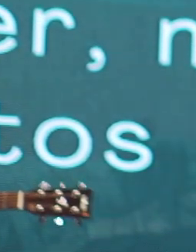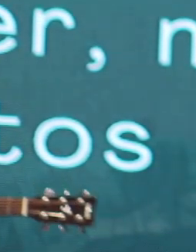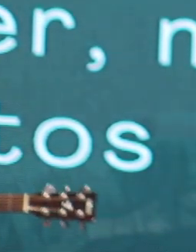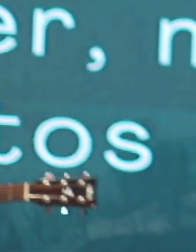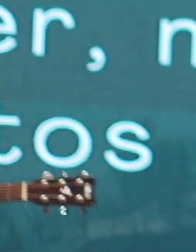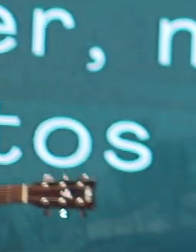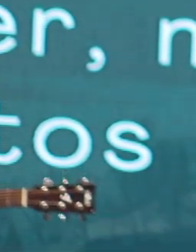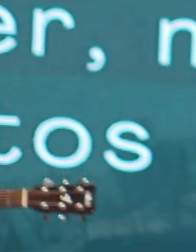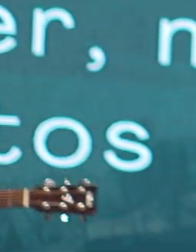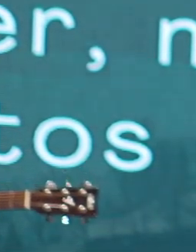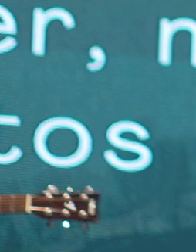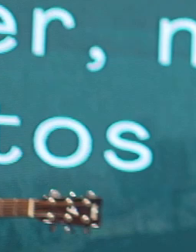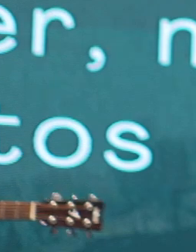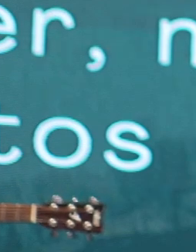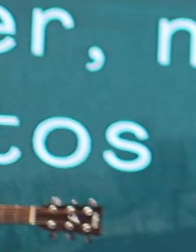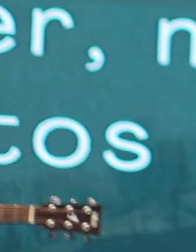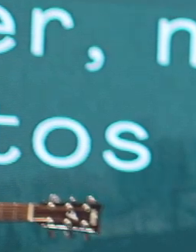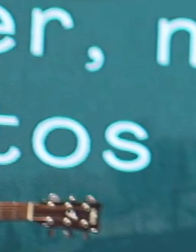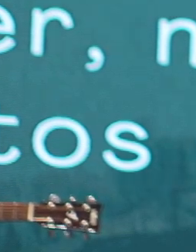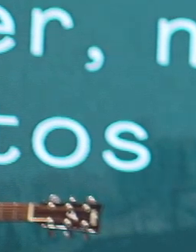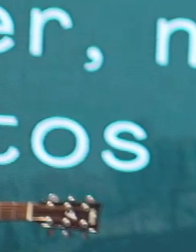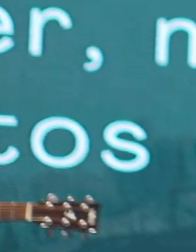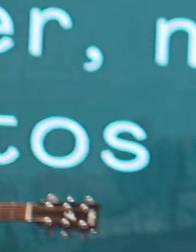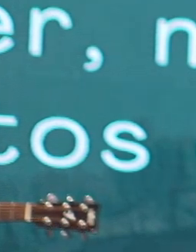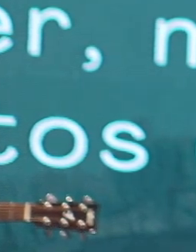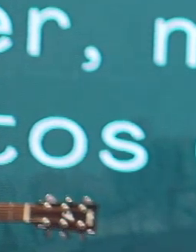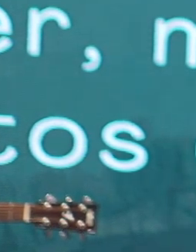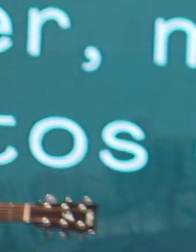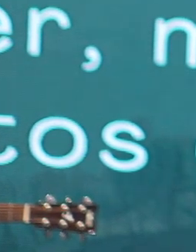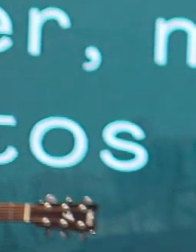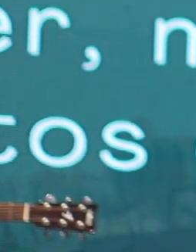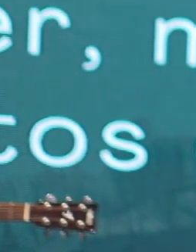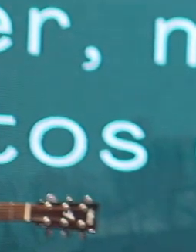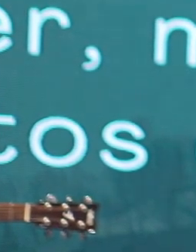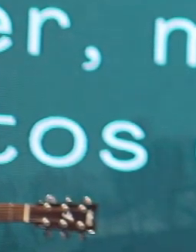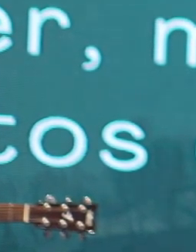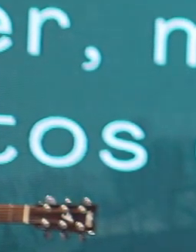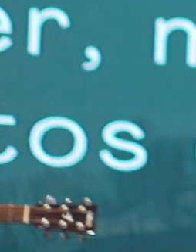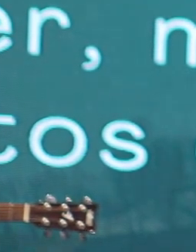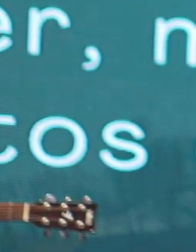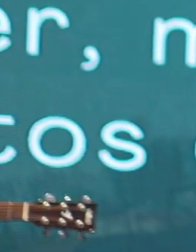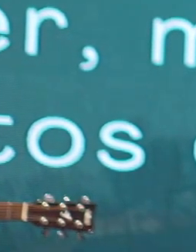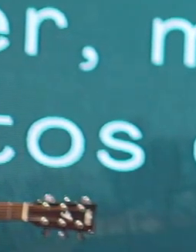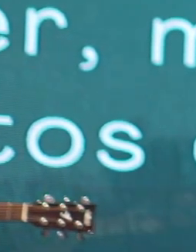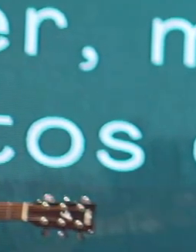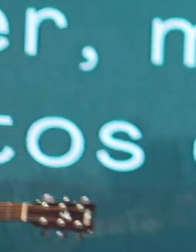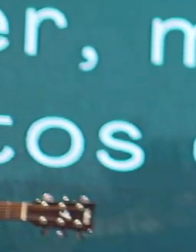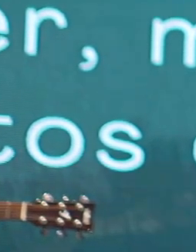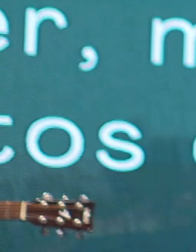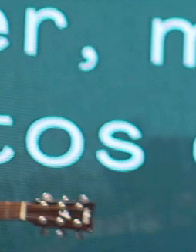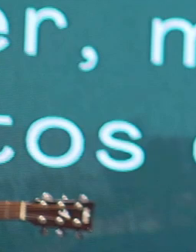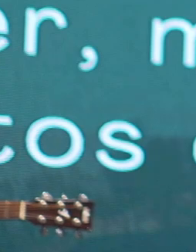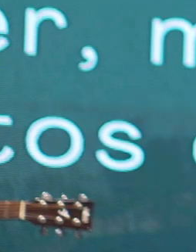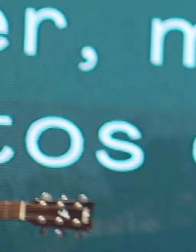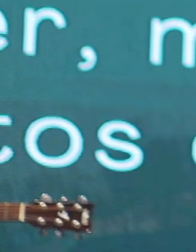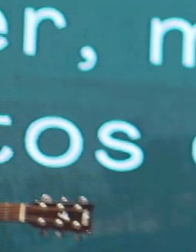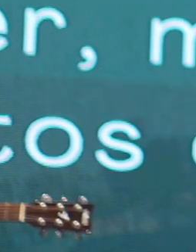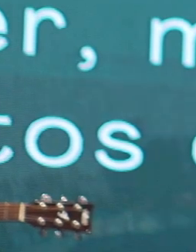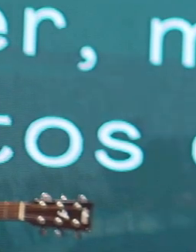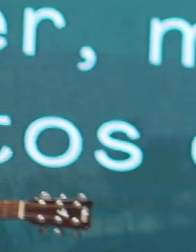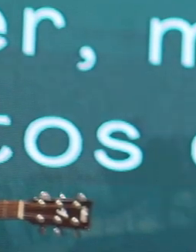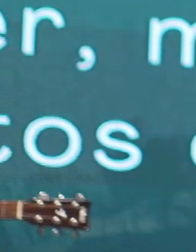contra eles? Porque em nós não há força para resistirmos a essa grande